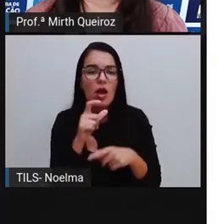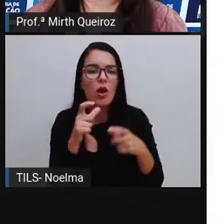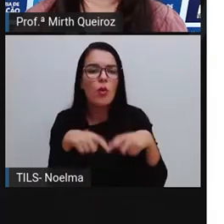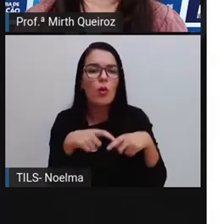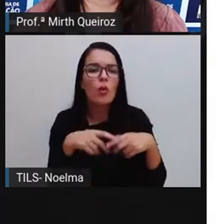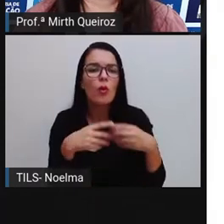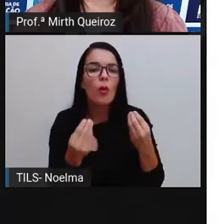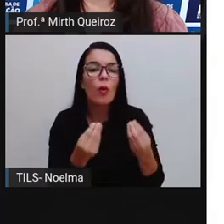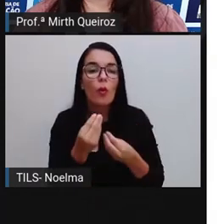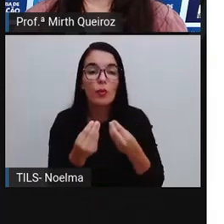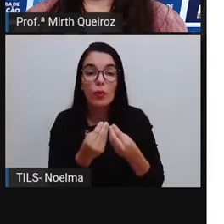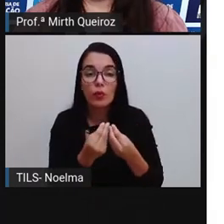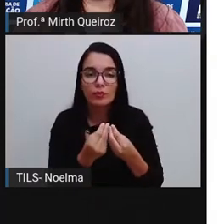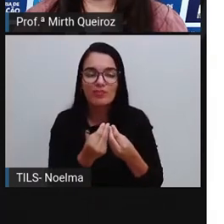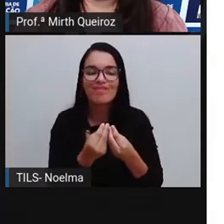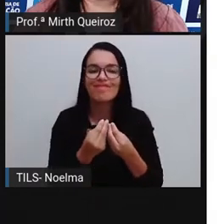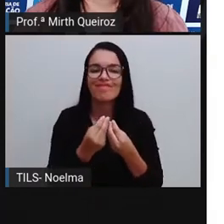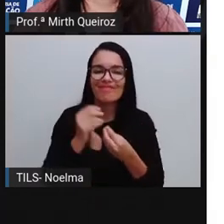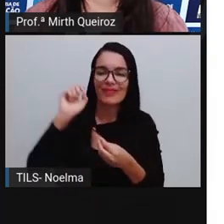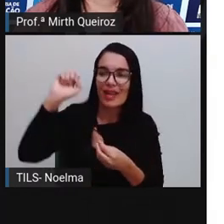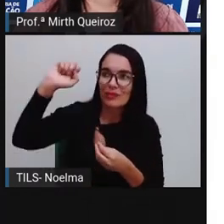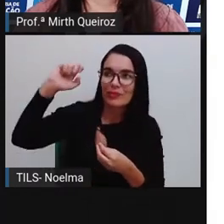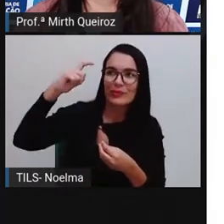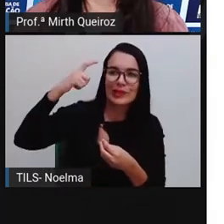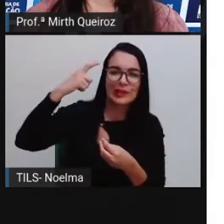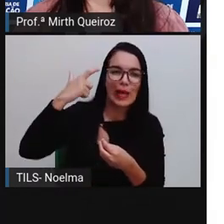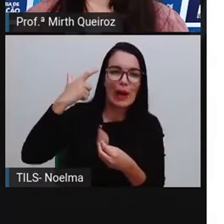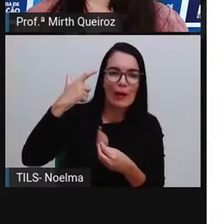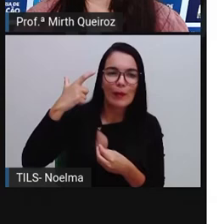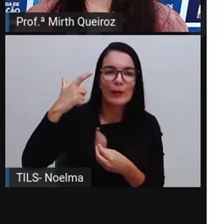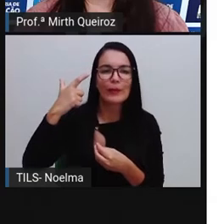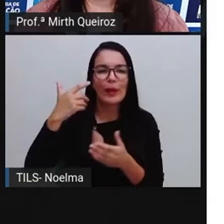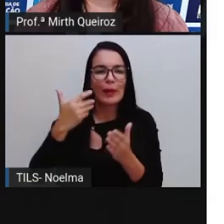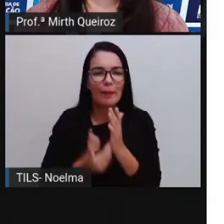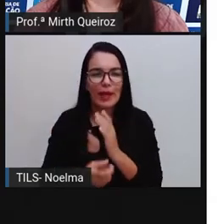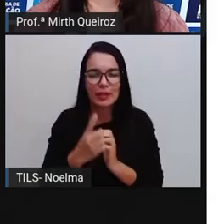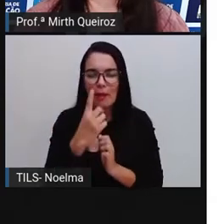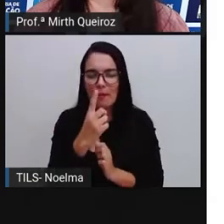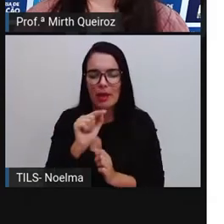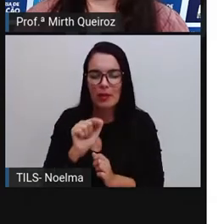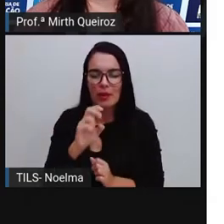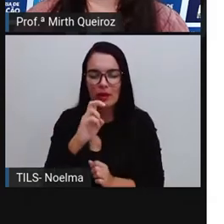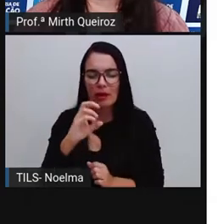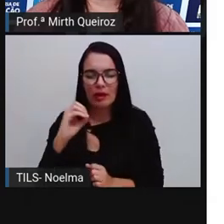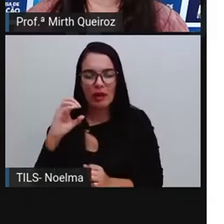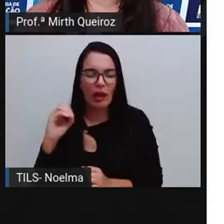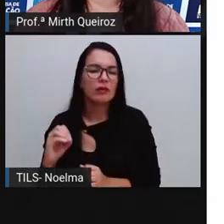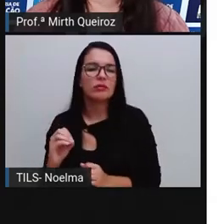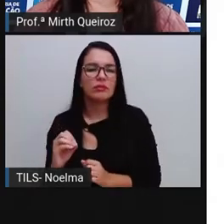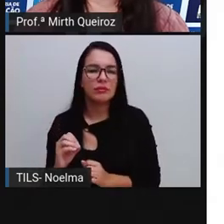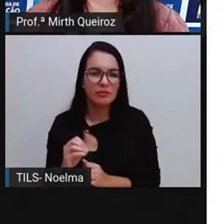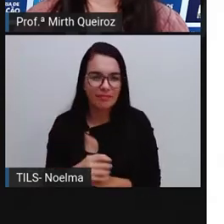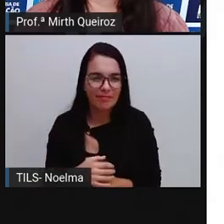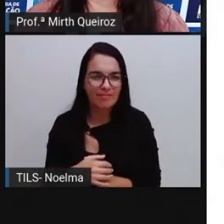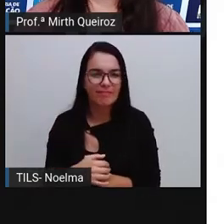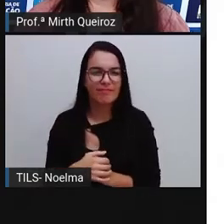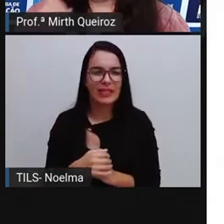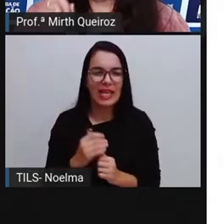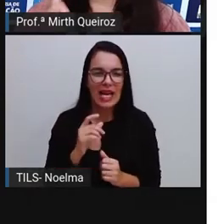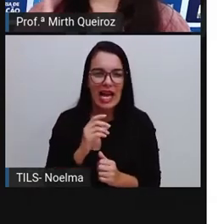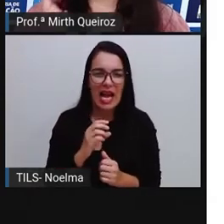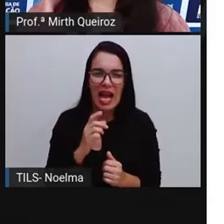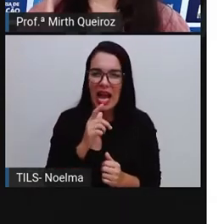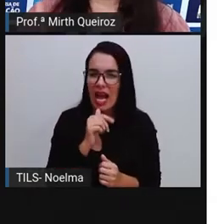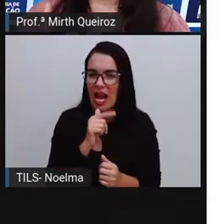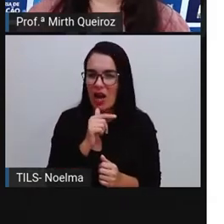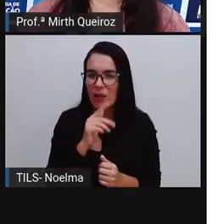Aqui nós temos que, sob o sol, a gente perde 1.500 ml de água, né? É a situação em uma